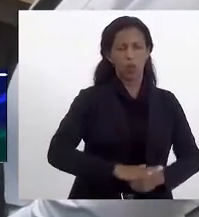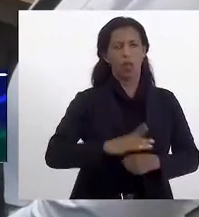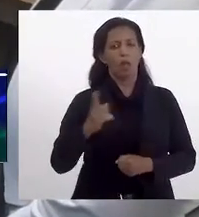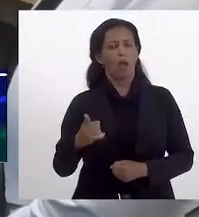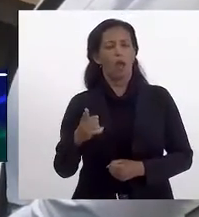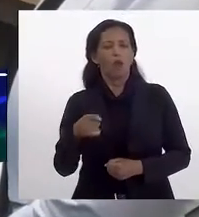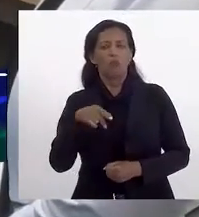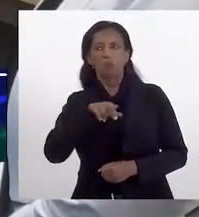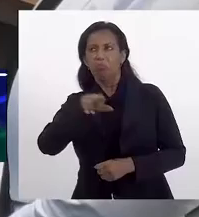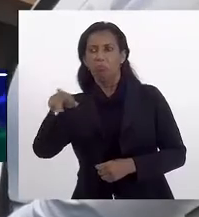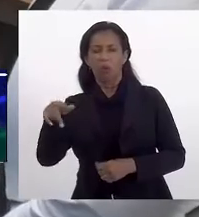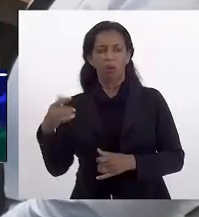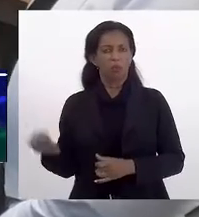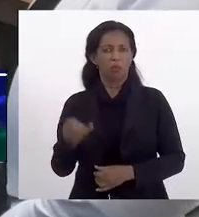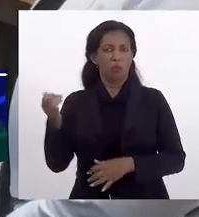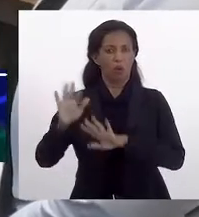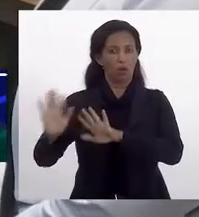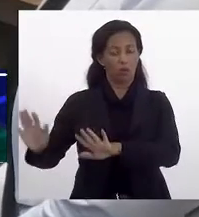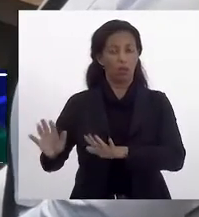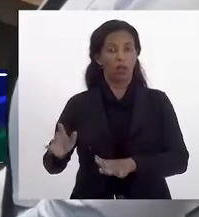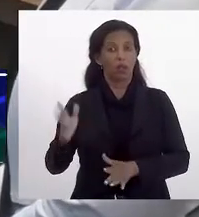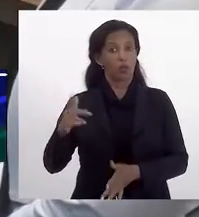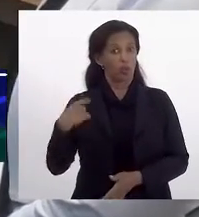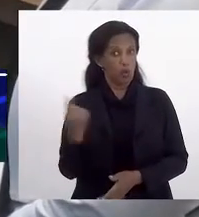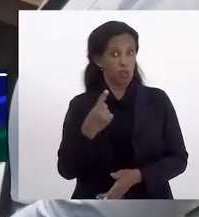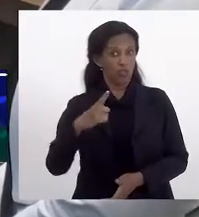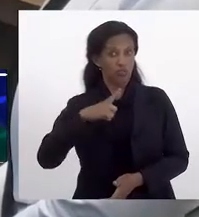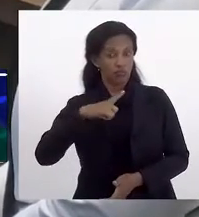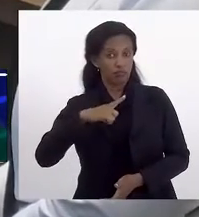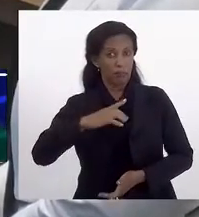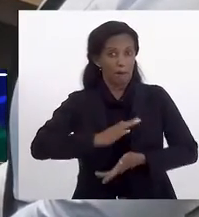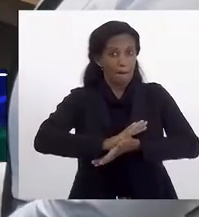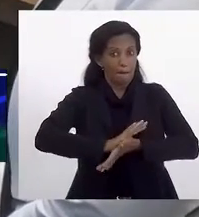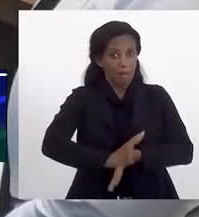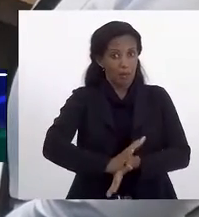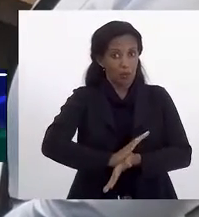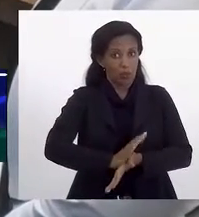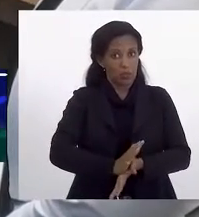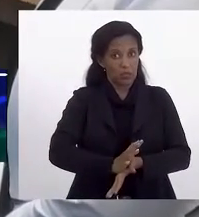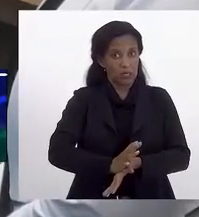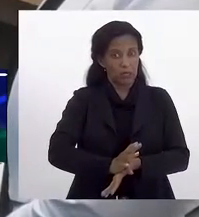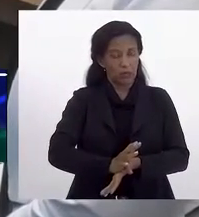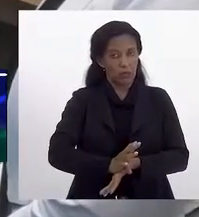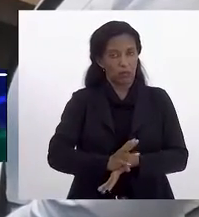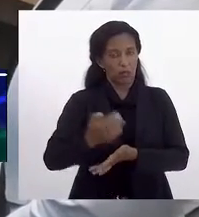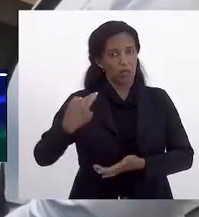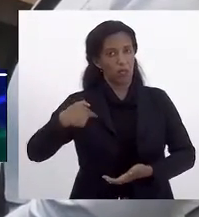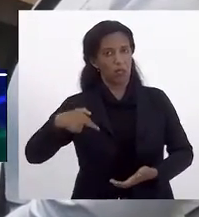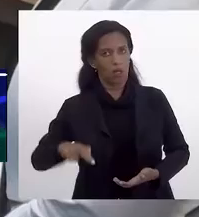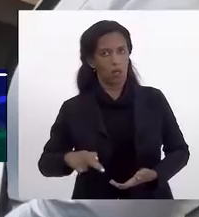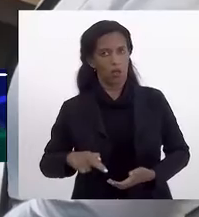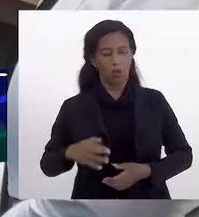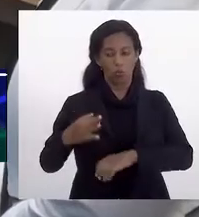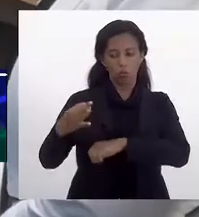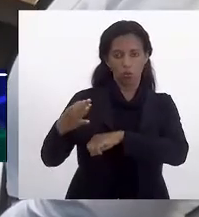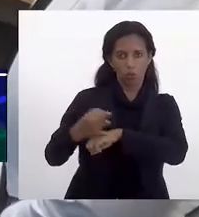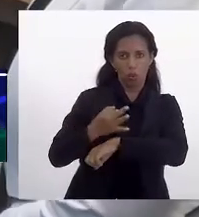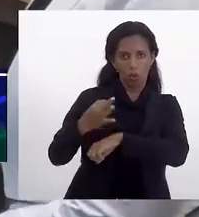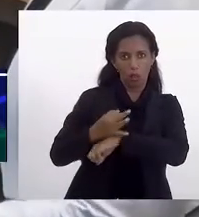nós temos é o preconceito religioso. A tolerância ela soa como uma